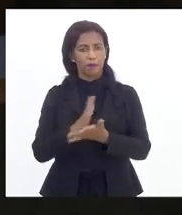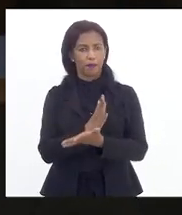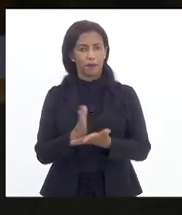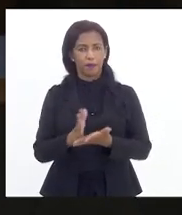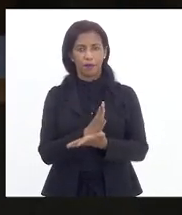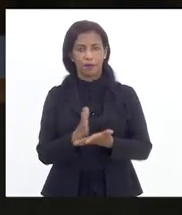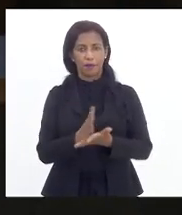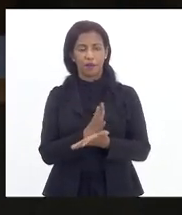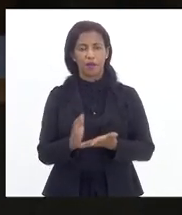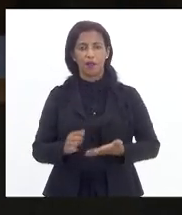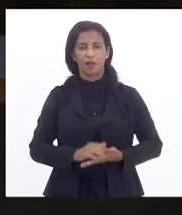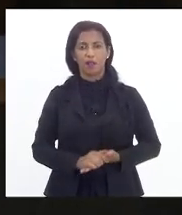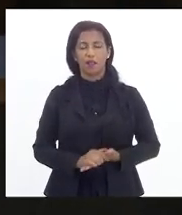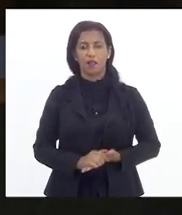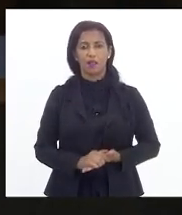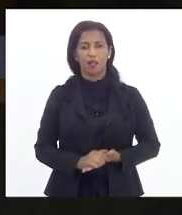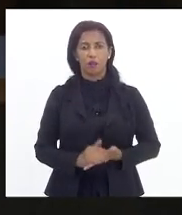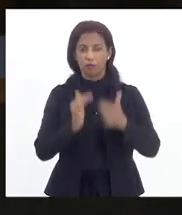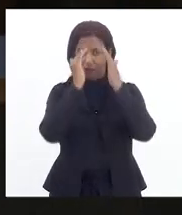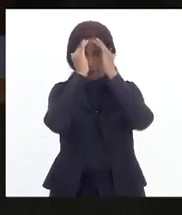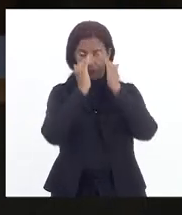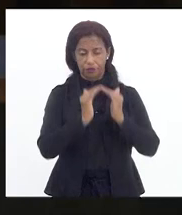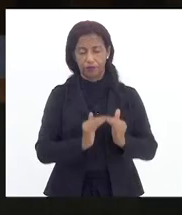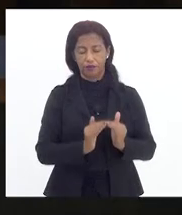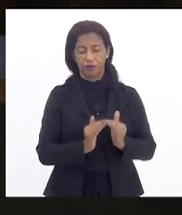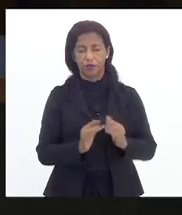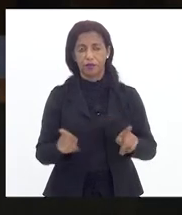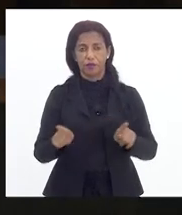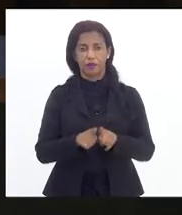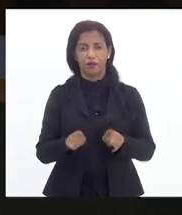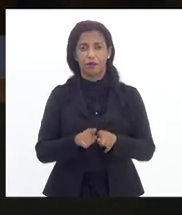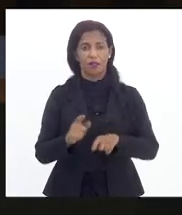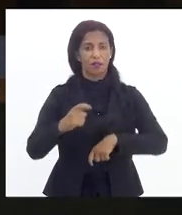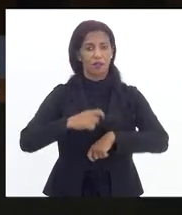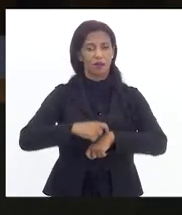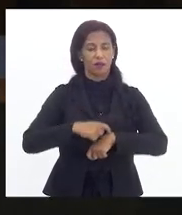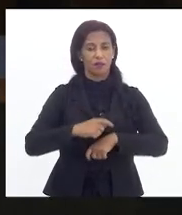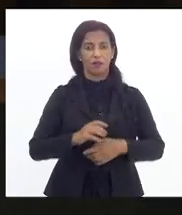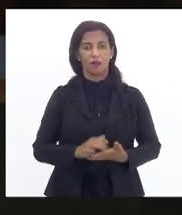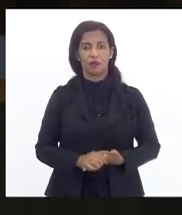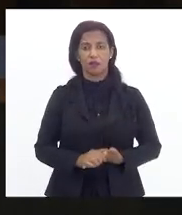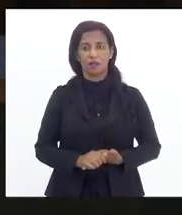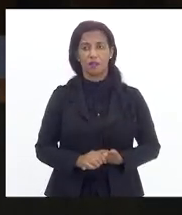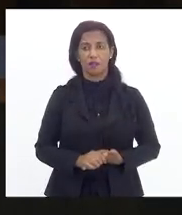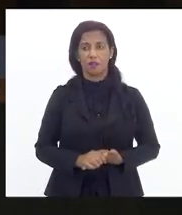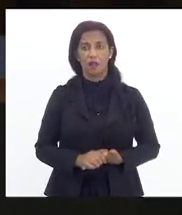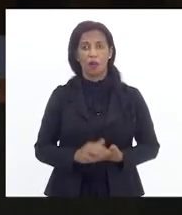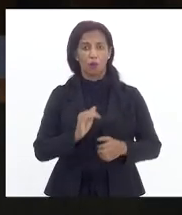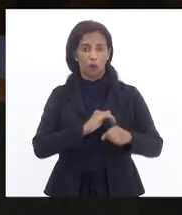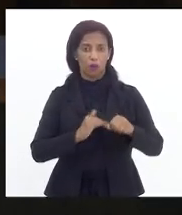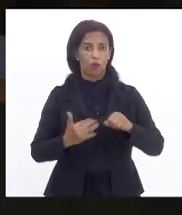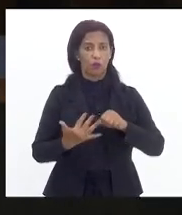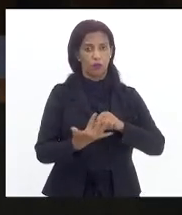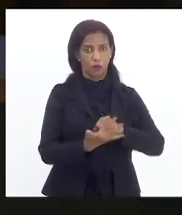não tão não estão Comprido inclusive neste momento por causa da e as